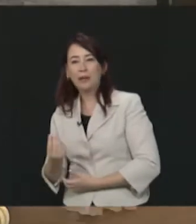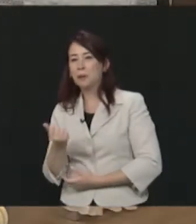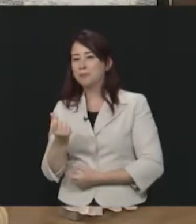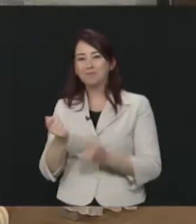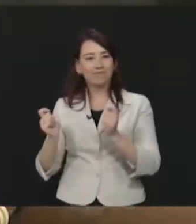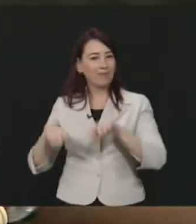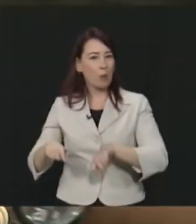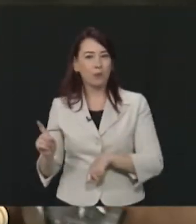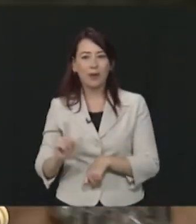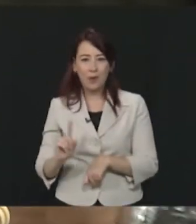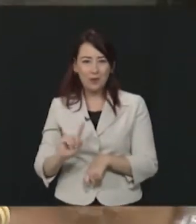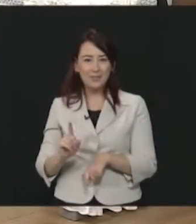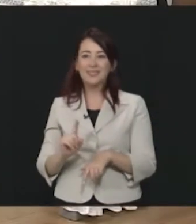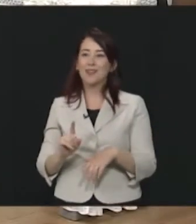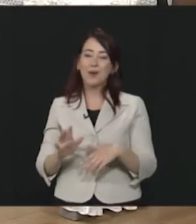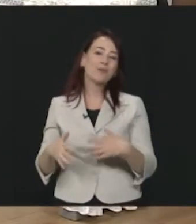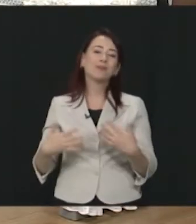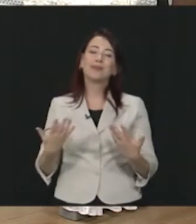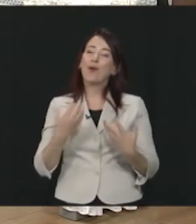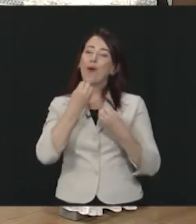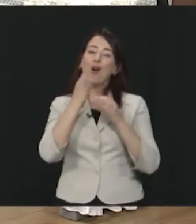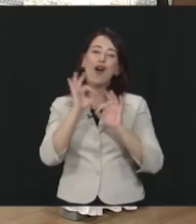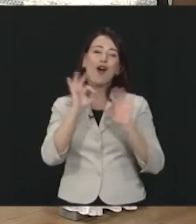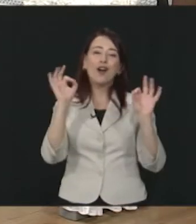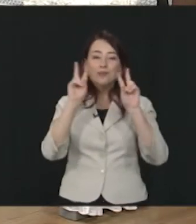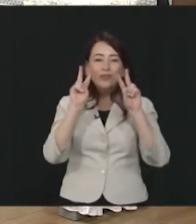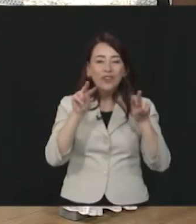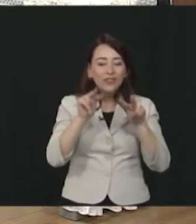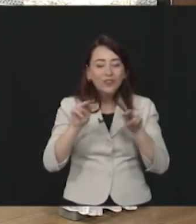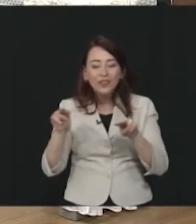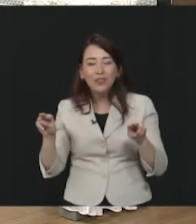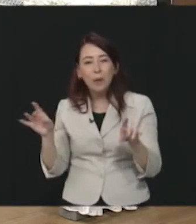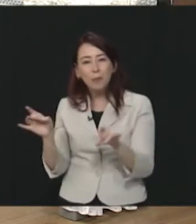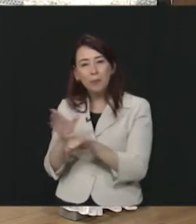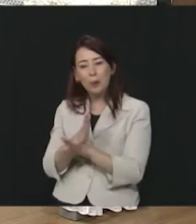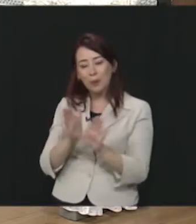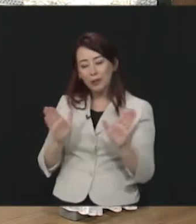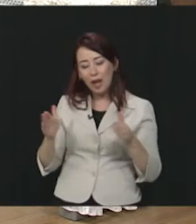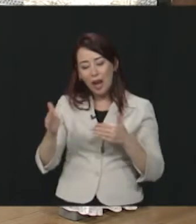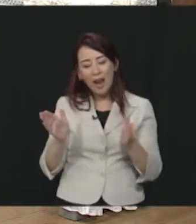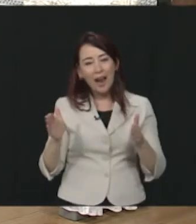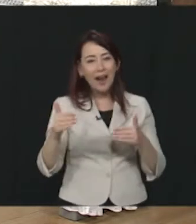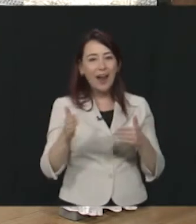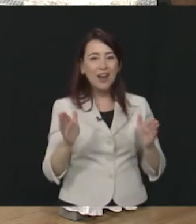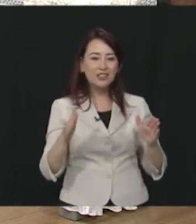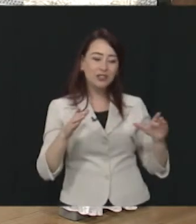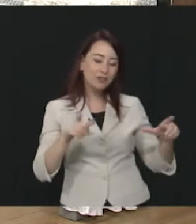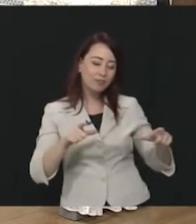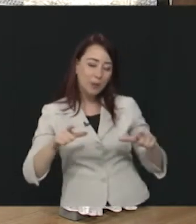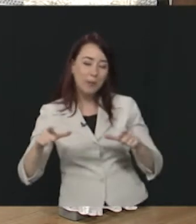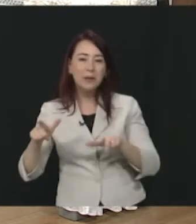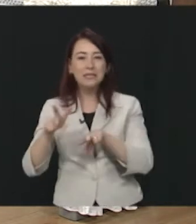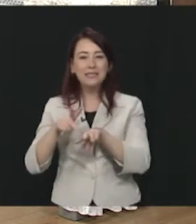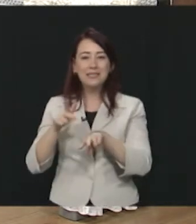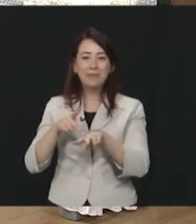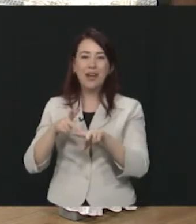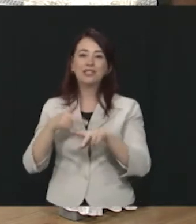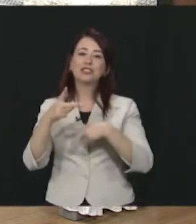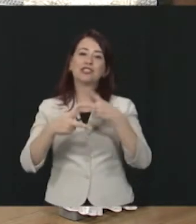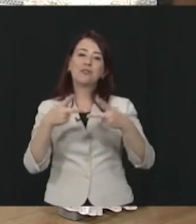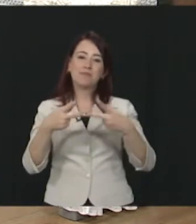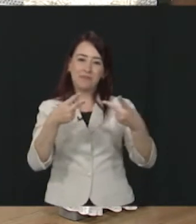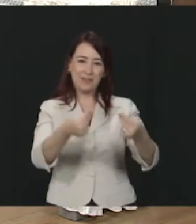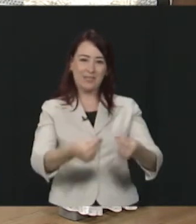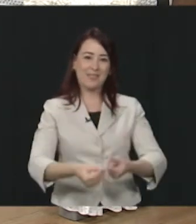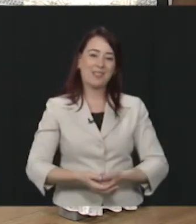Então é uma belezura quando a gente vê todos prontos, né? Sim. Aquela caixinha com 20 sapatinhos, né? Presentão. É muito bonito.